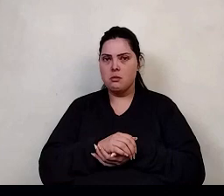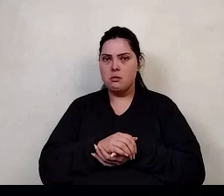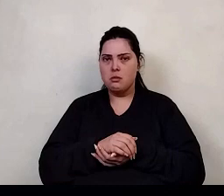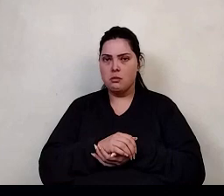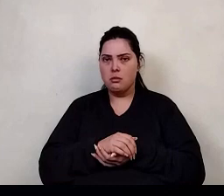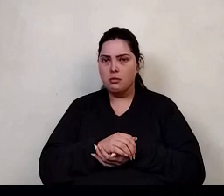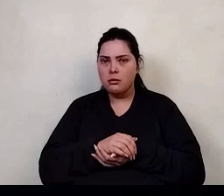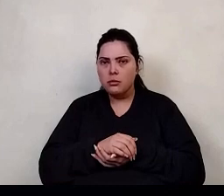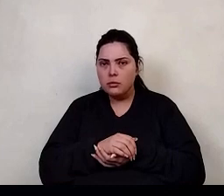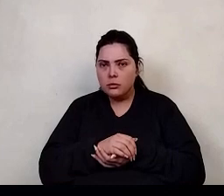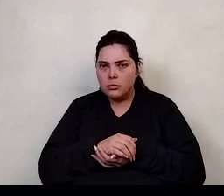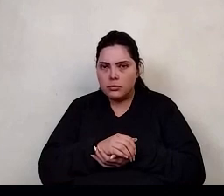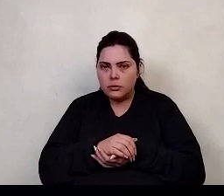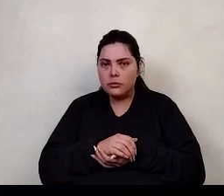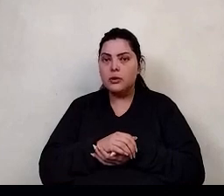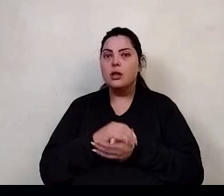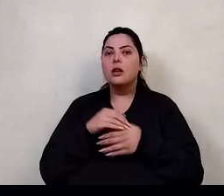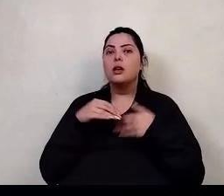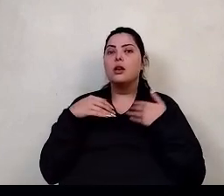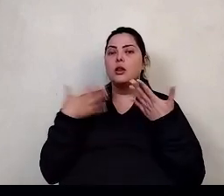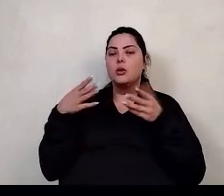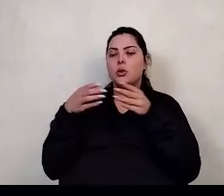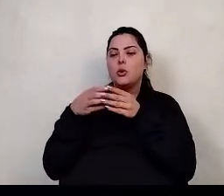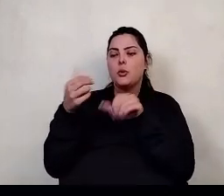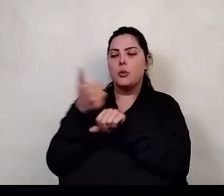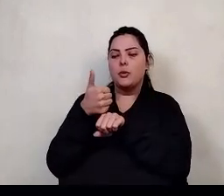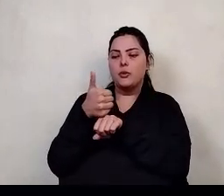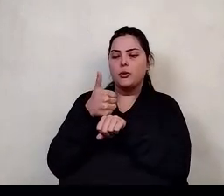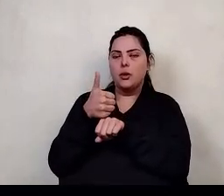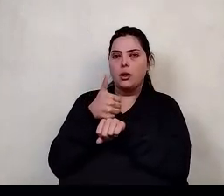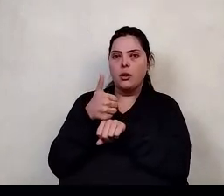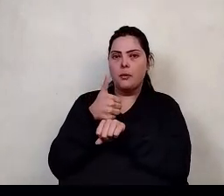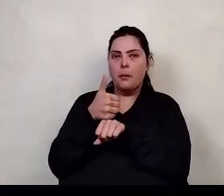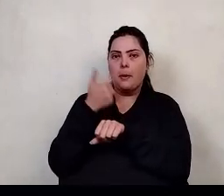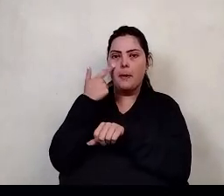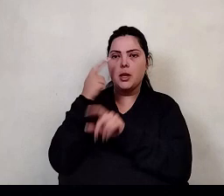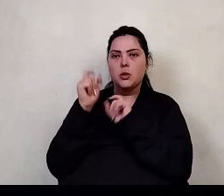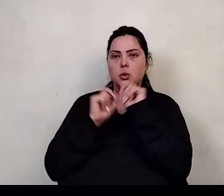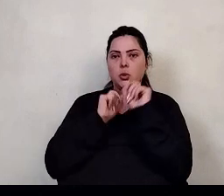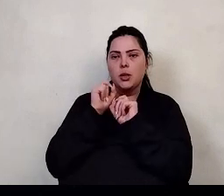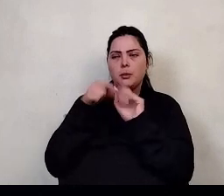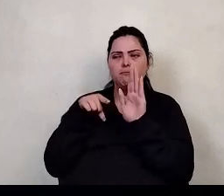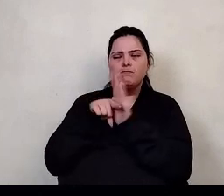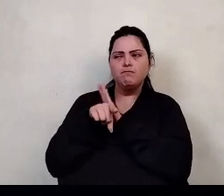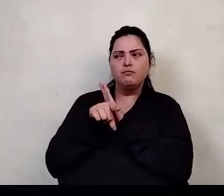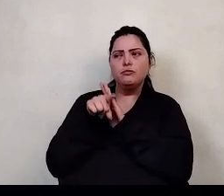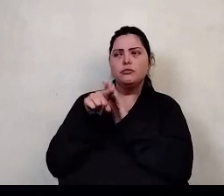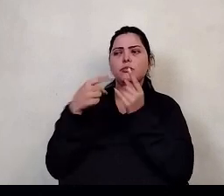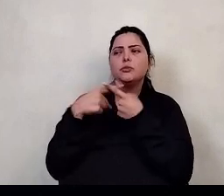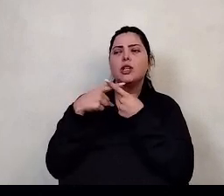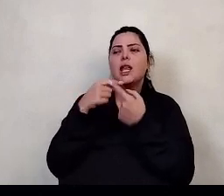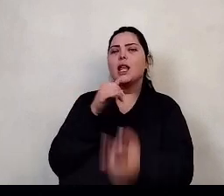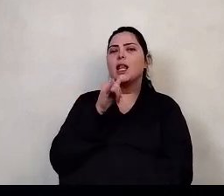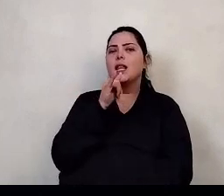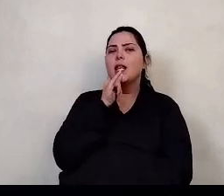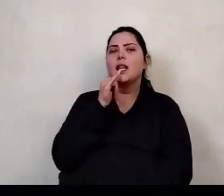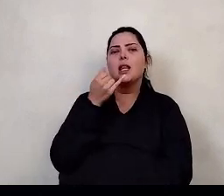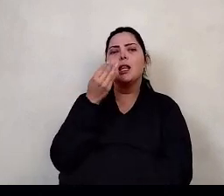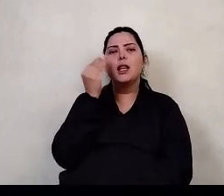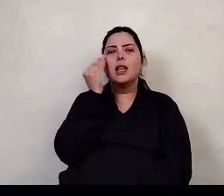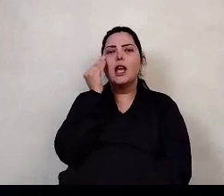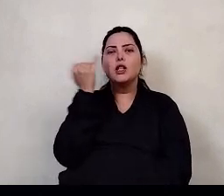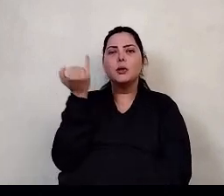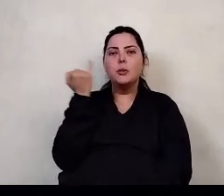Vamos. Bom, e aí em cima desse grupo de profissionais, normalmente o que a gente faz? A gente pergunta para eles por que os testes são importantes. Então, aqueles profissionais que já